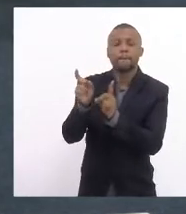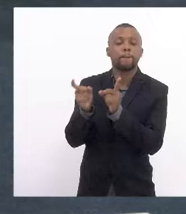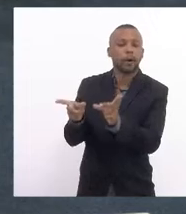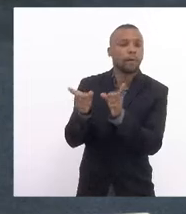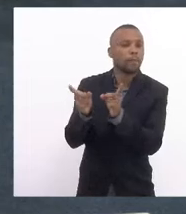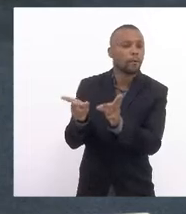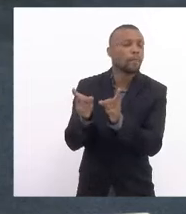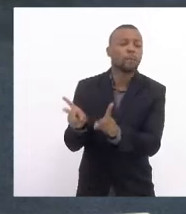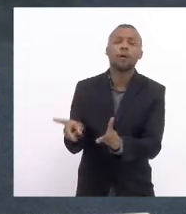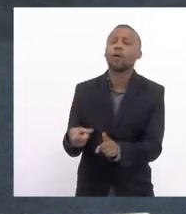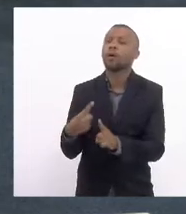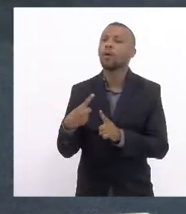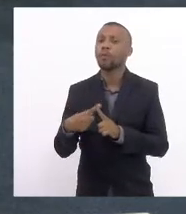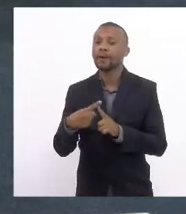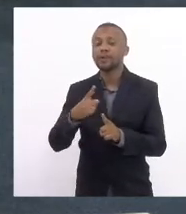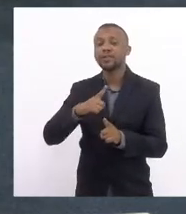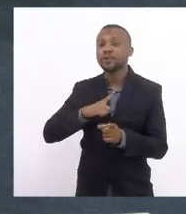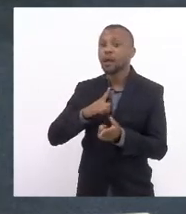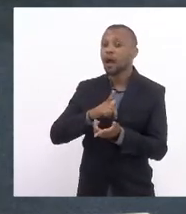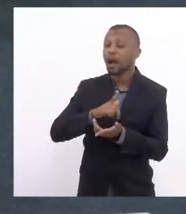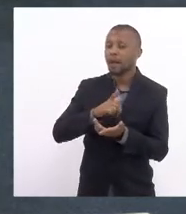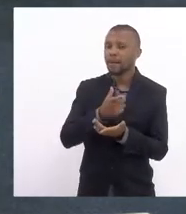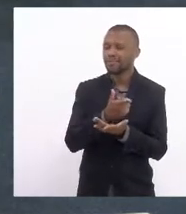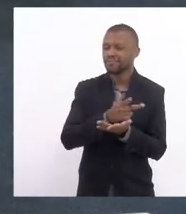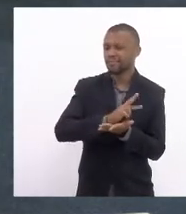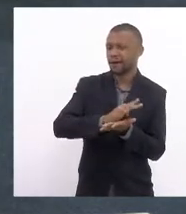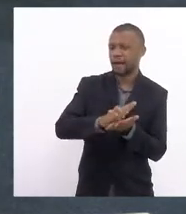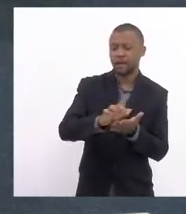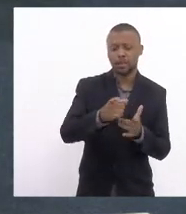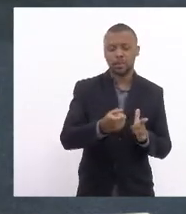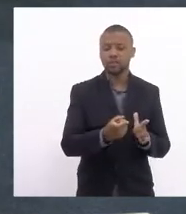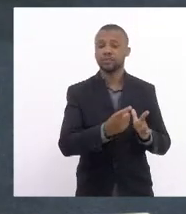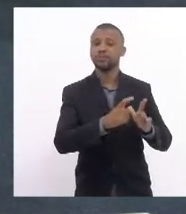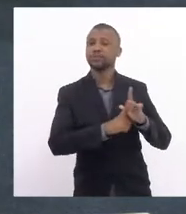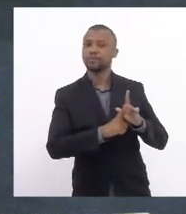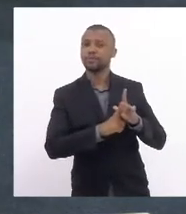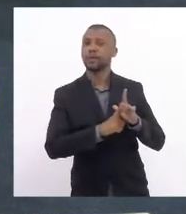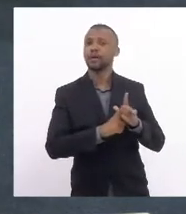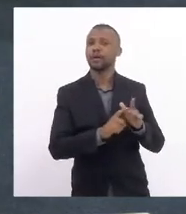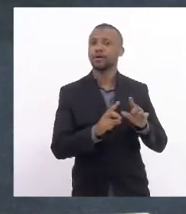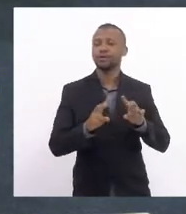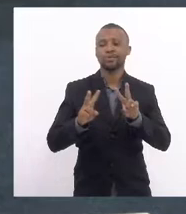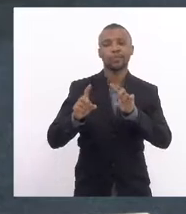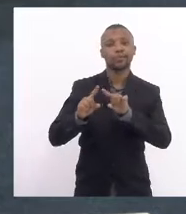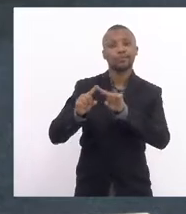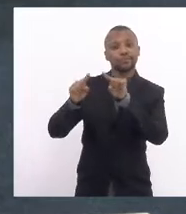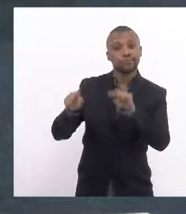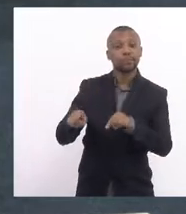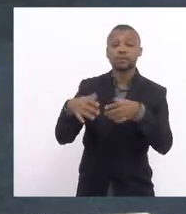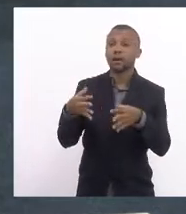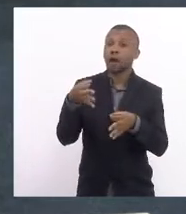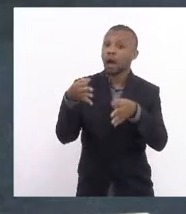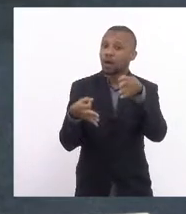havia, né, dívidas, milhões de dívidas trabalhistas. Então, a Justiça do Trabalho